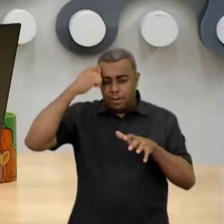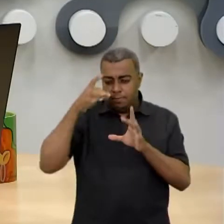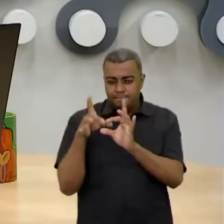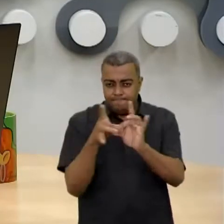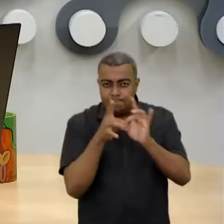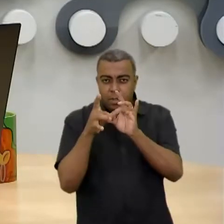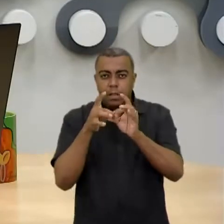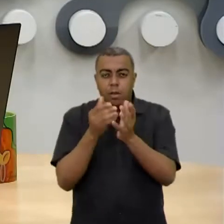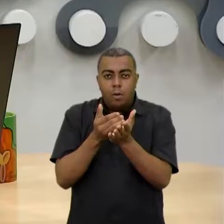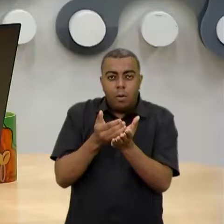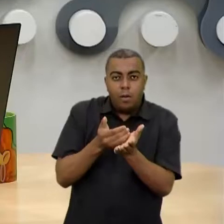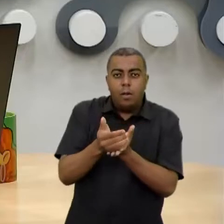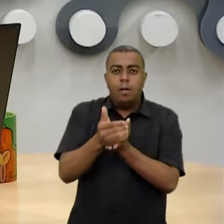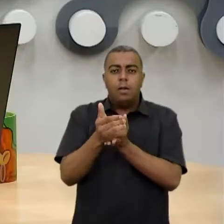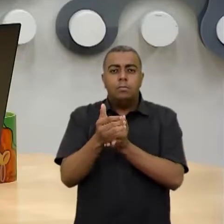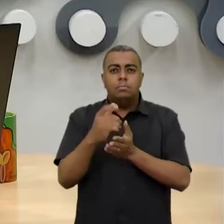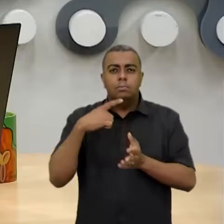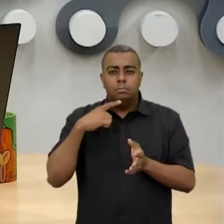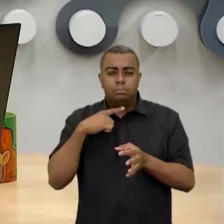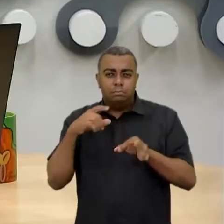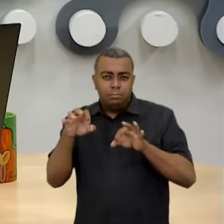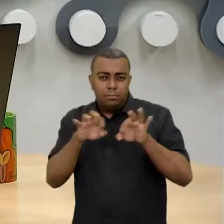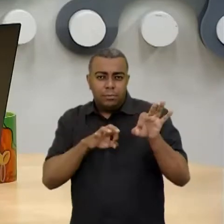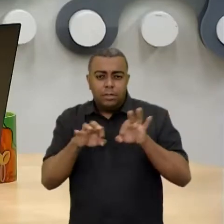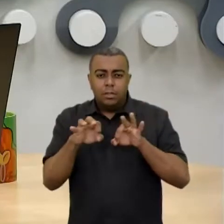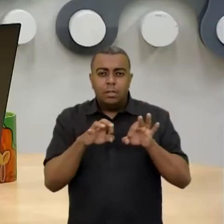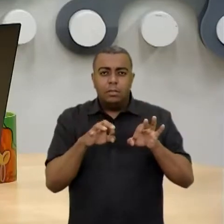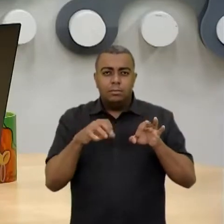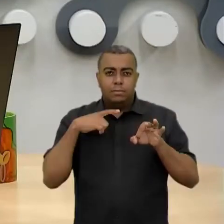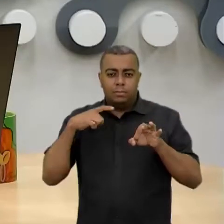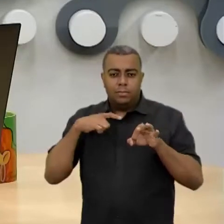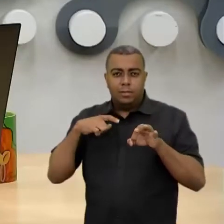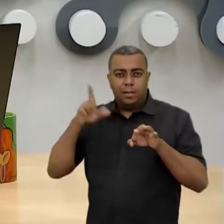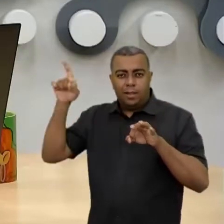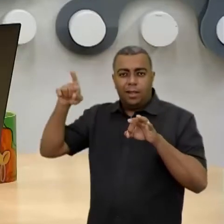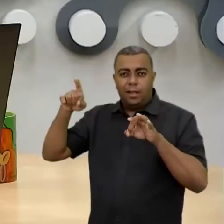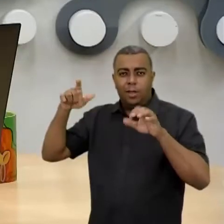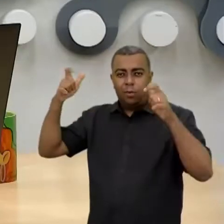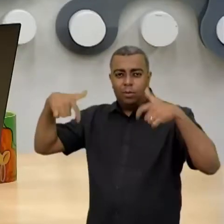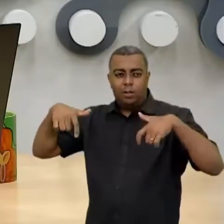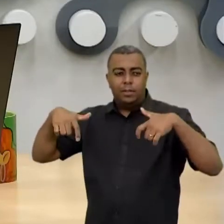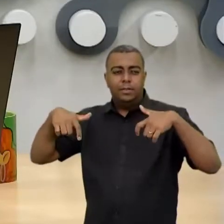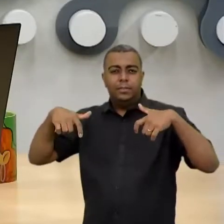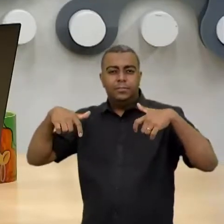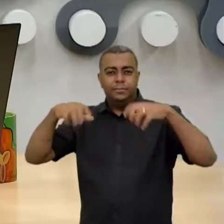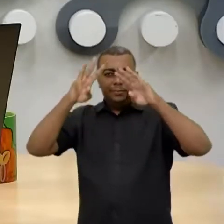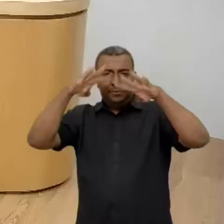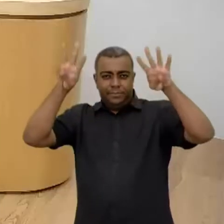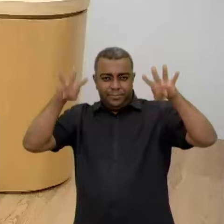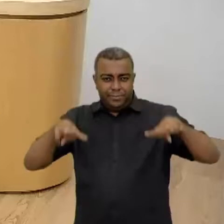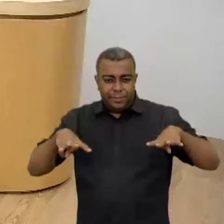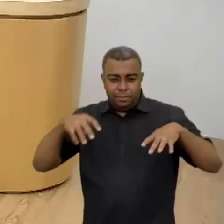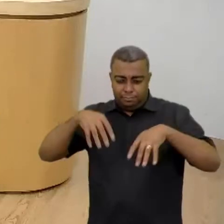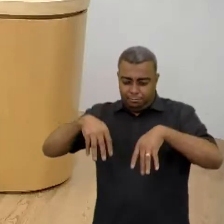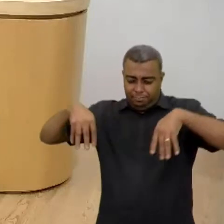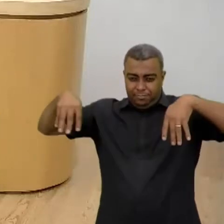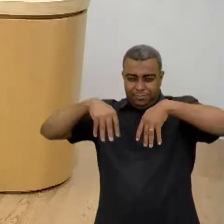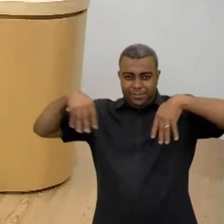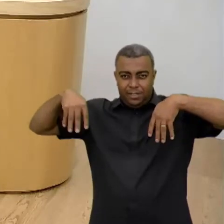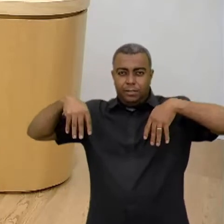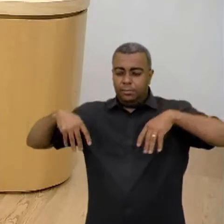Que eles fazem eles lá nas escadarias do Teatro Municipal, eles dão os braços, homens e mulheres